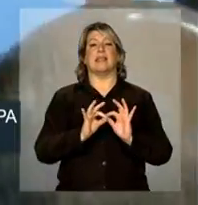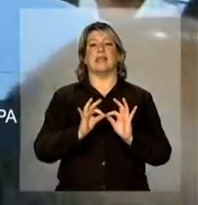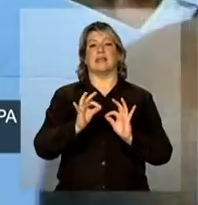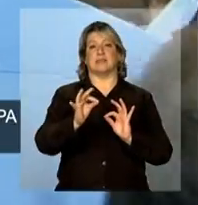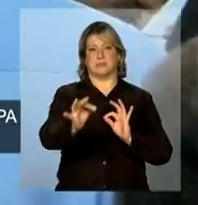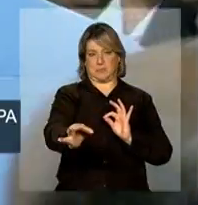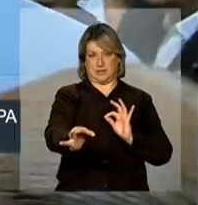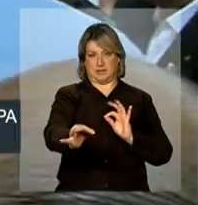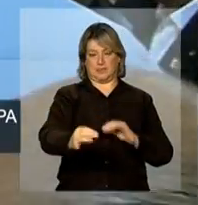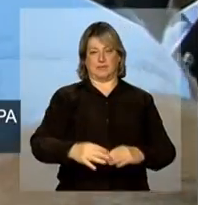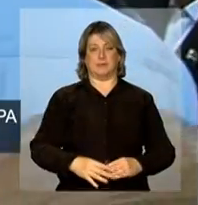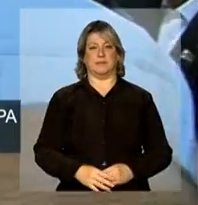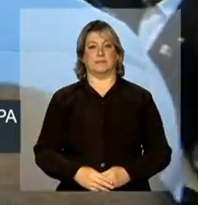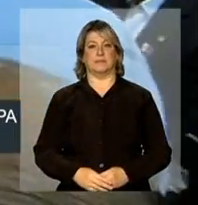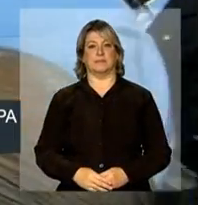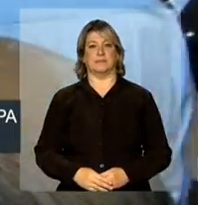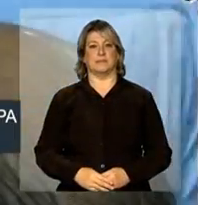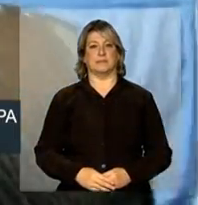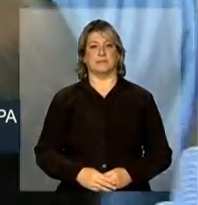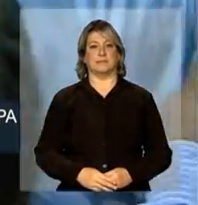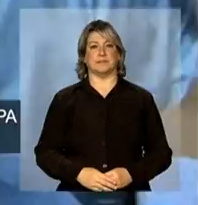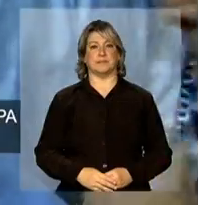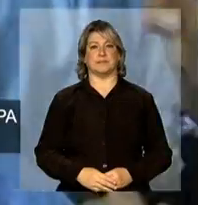apenas 10 metros.